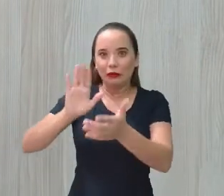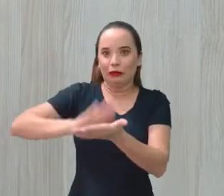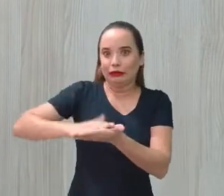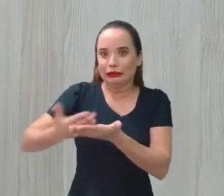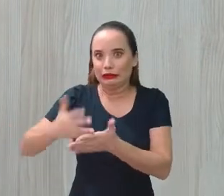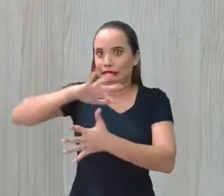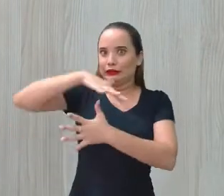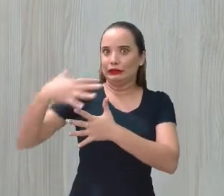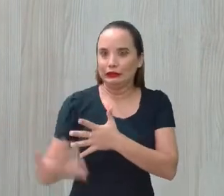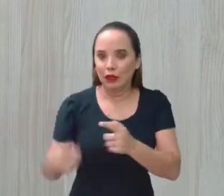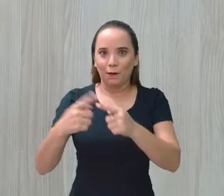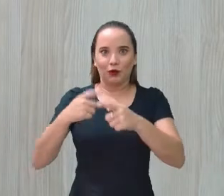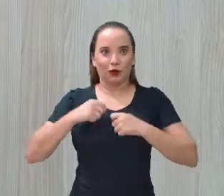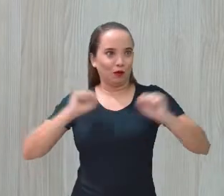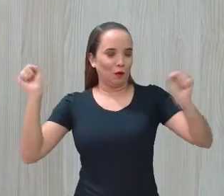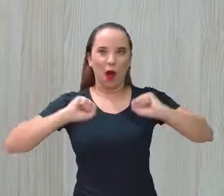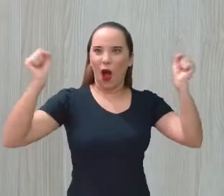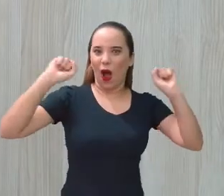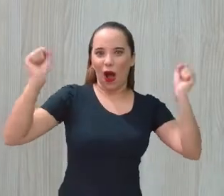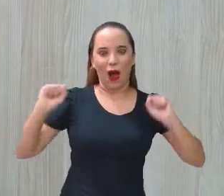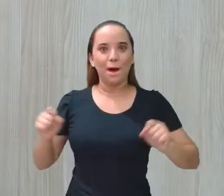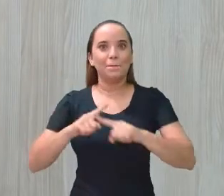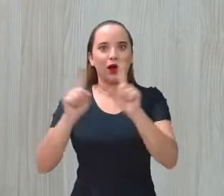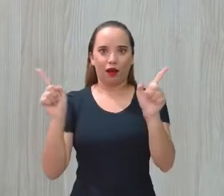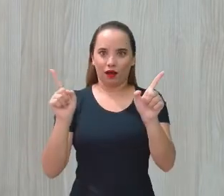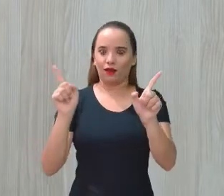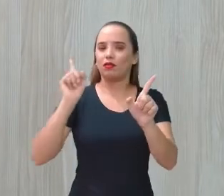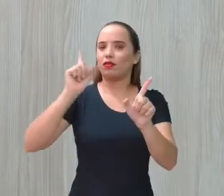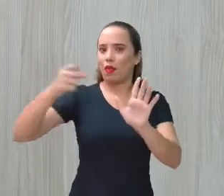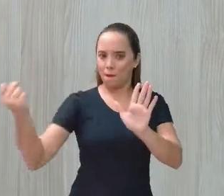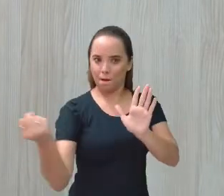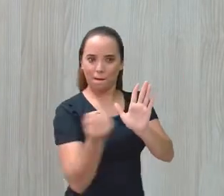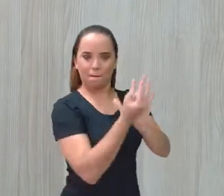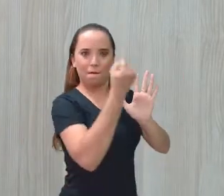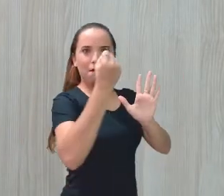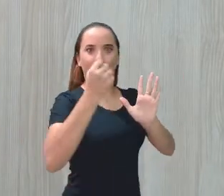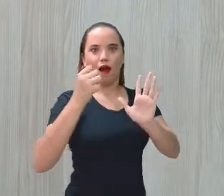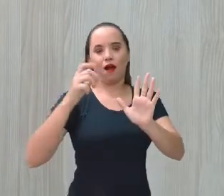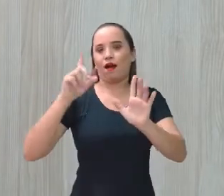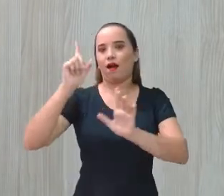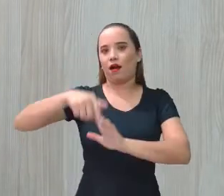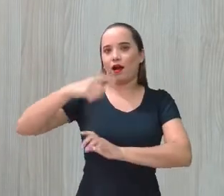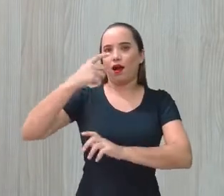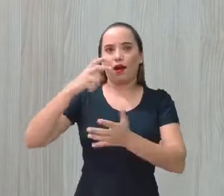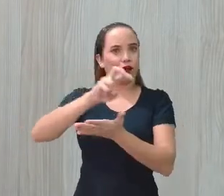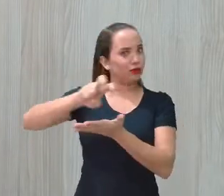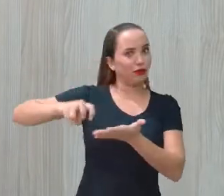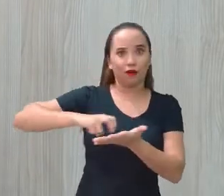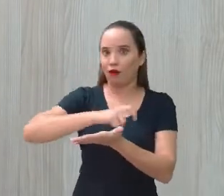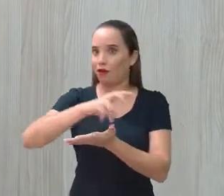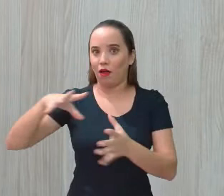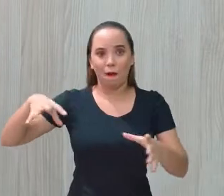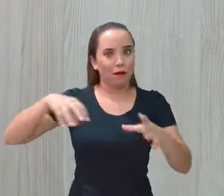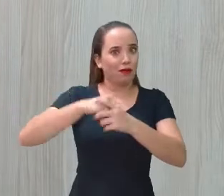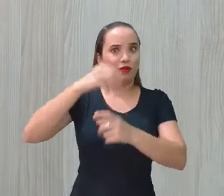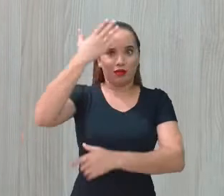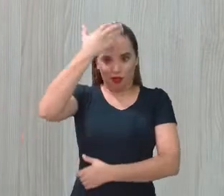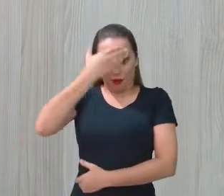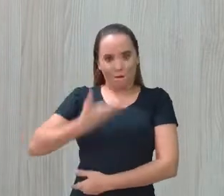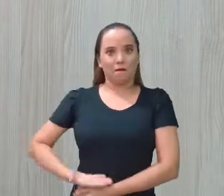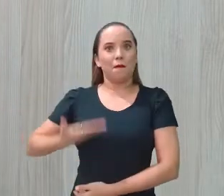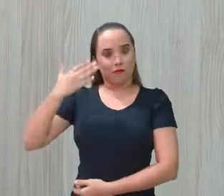estou sempre muito efusiva. Mas é uma marca é uma marca não verbal da